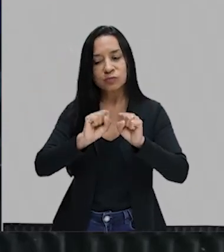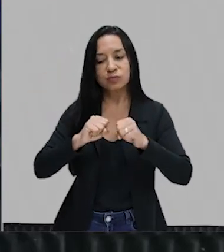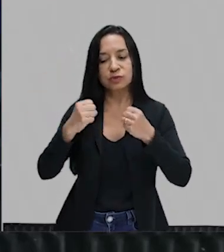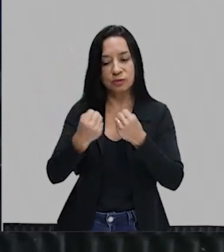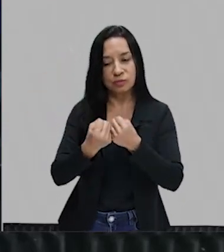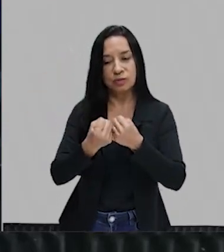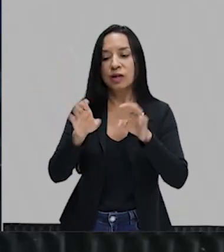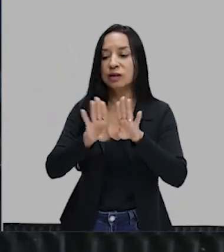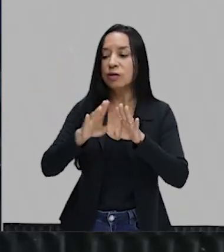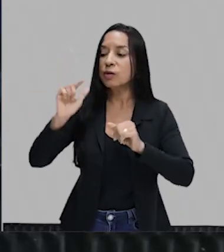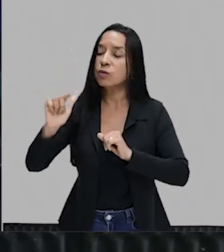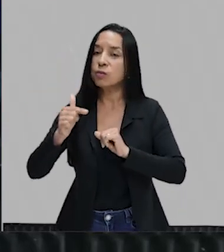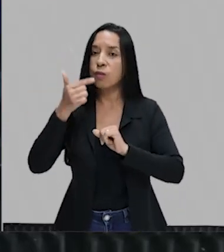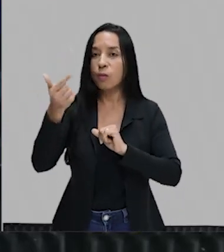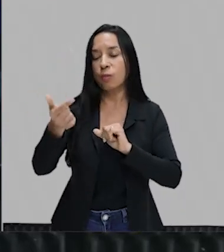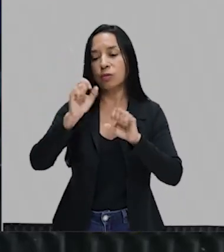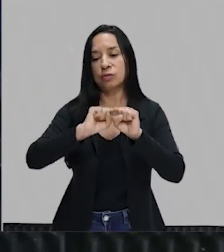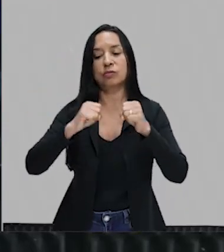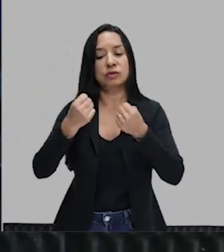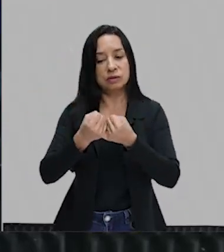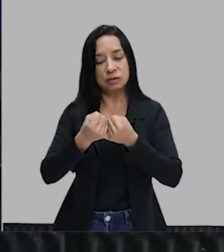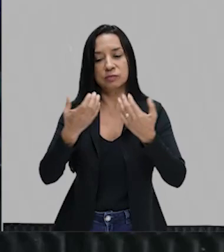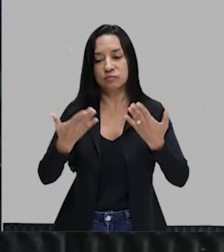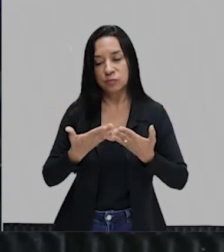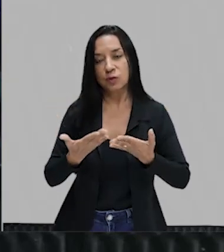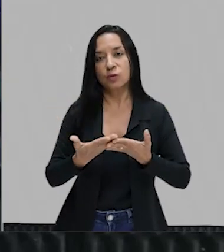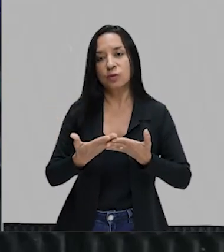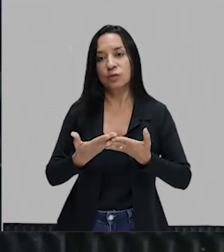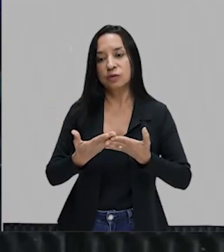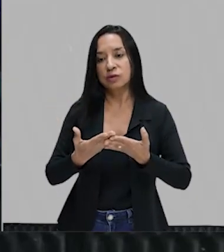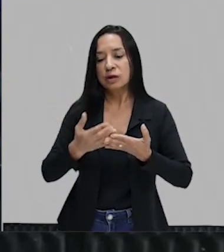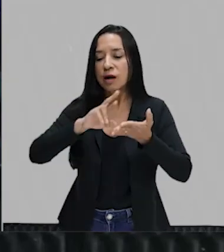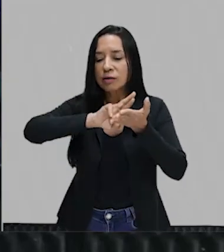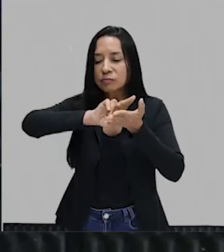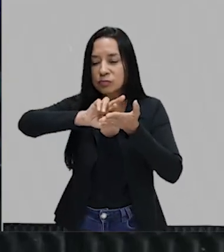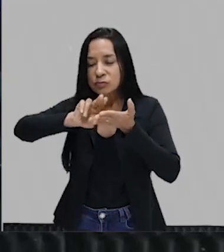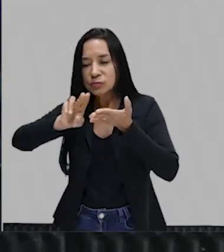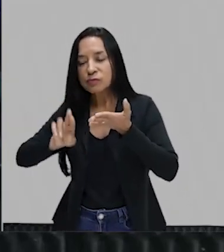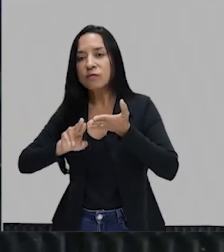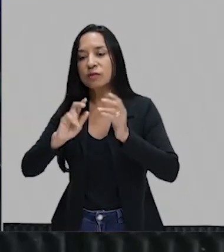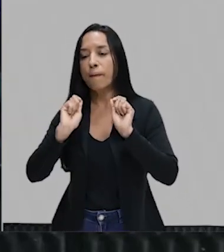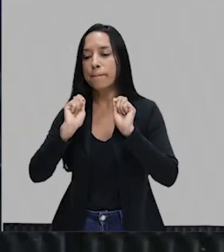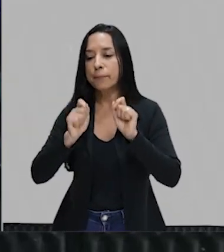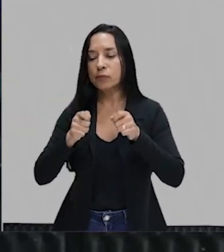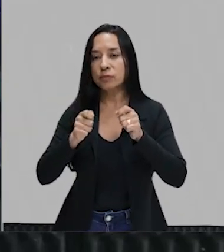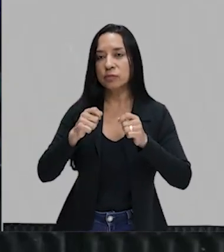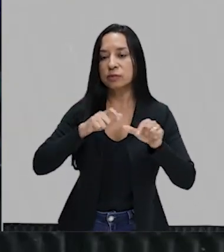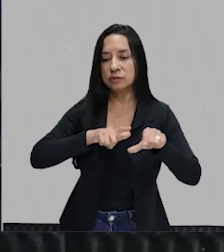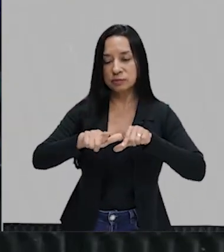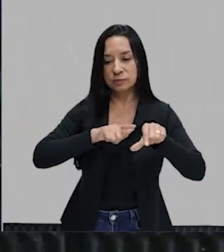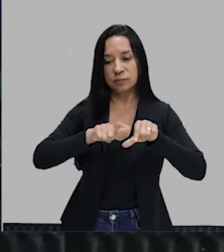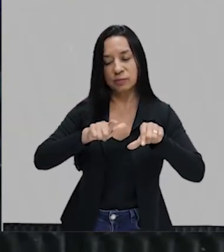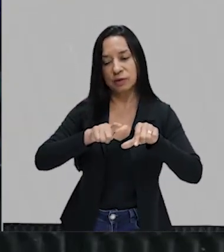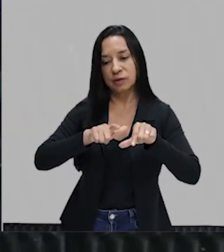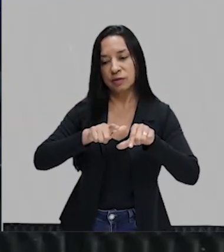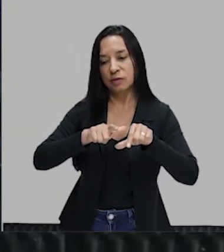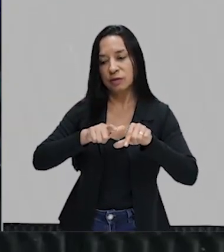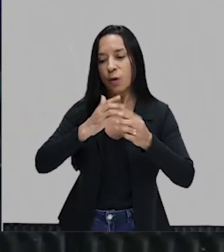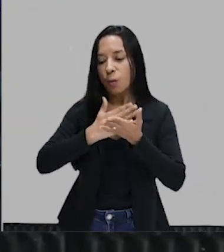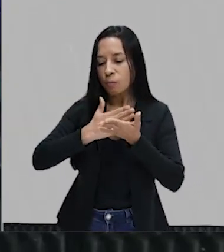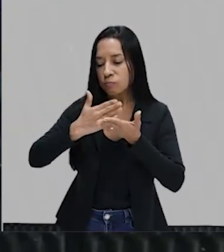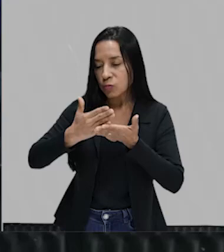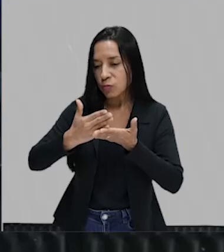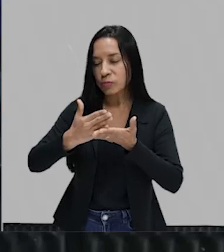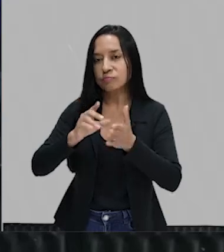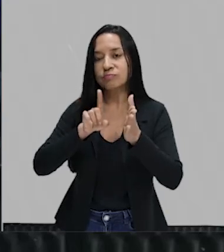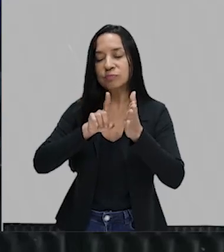sociedades bem atuais. E as diferentes possibilidades de trabalho. A partir do conhecimento histórico, nós podemos